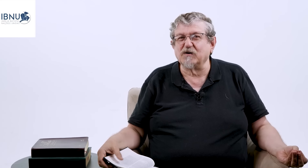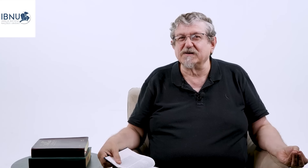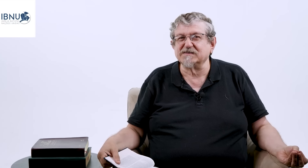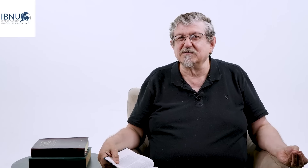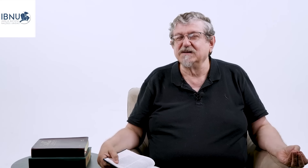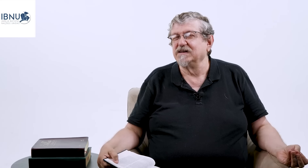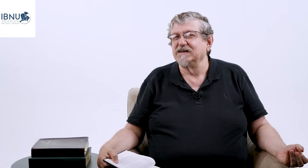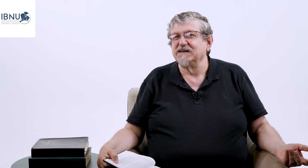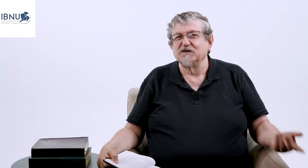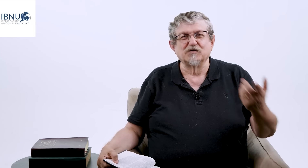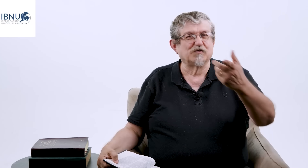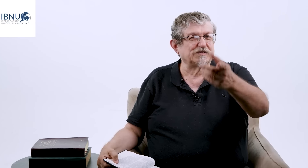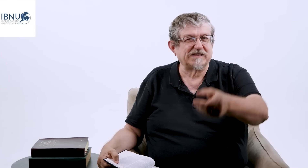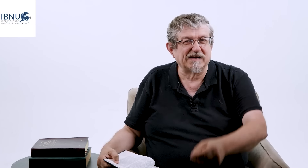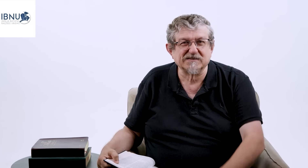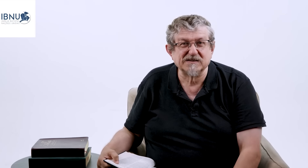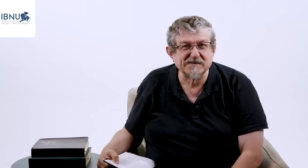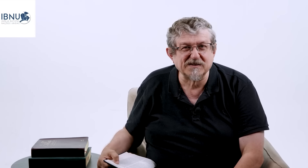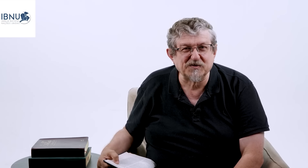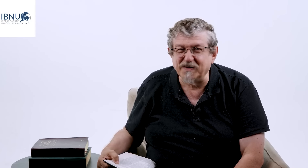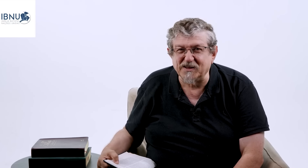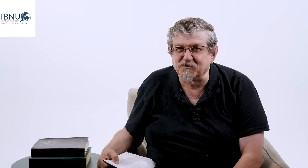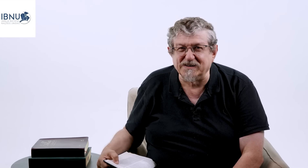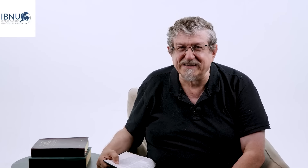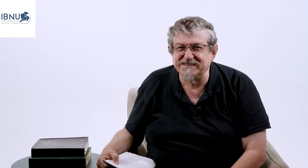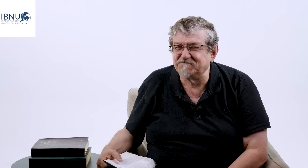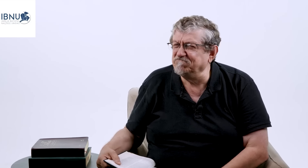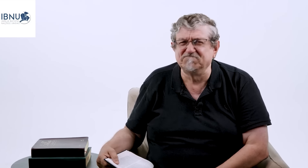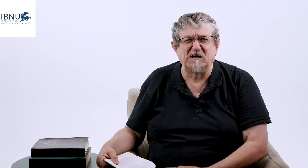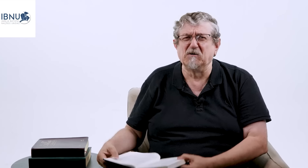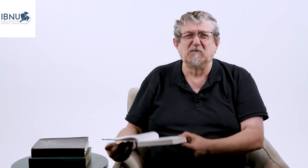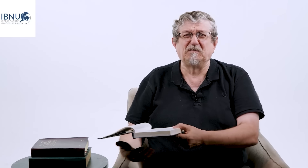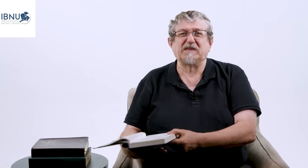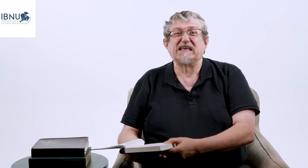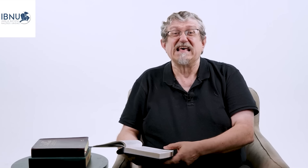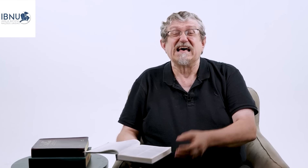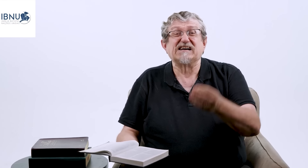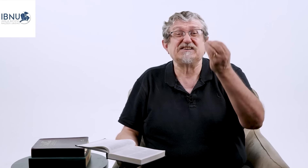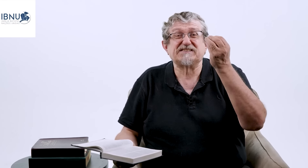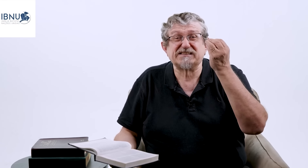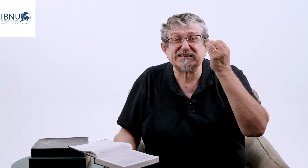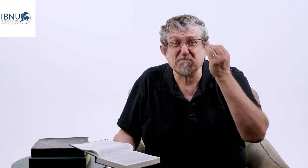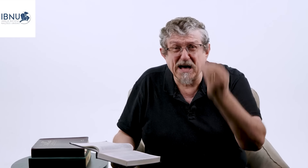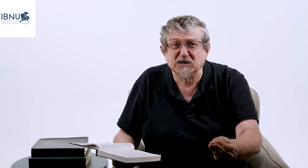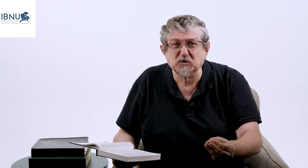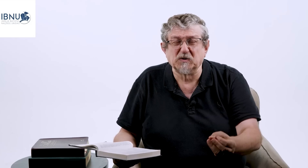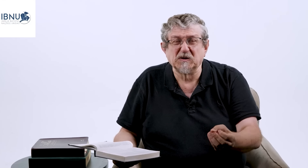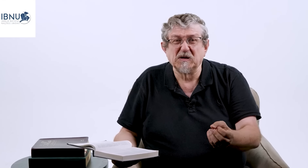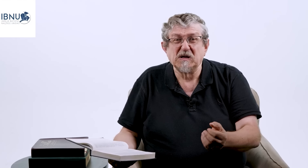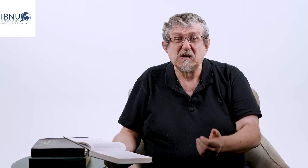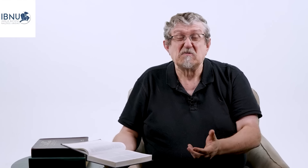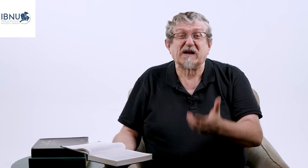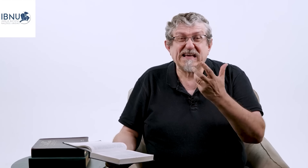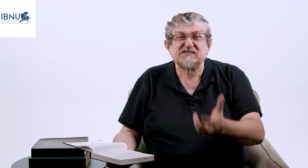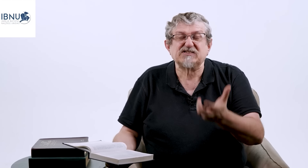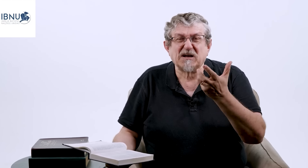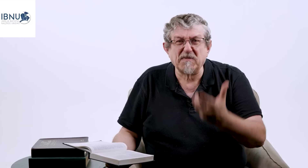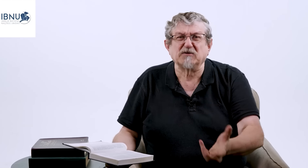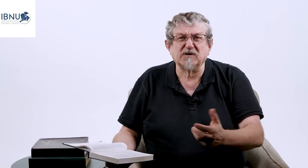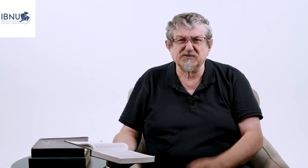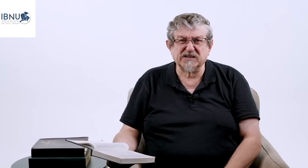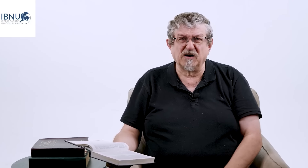e salvação, você acha que vai ser diferente com a gente? Não. A gente é chamado para